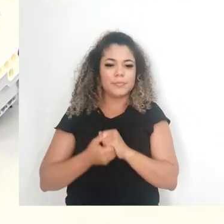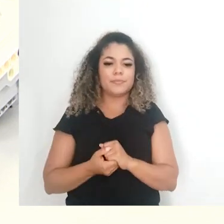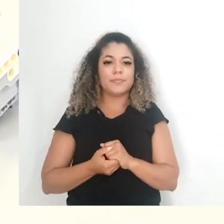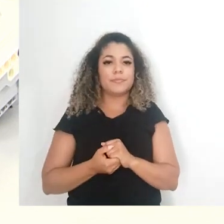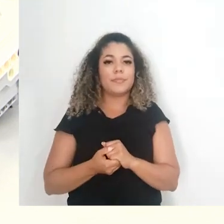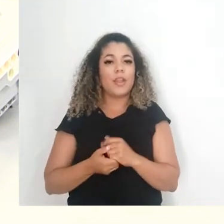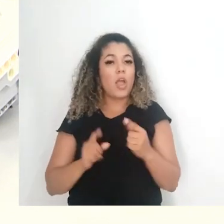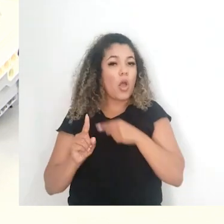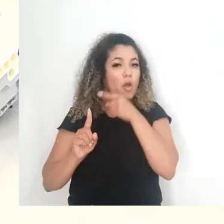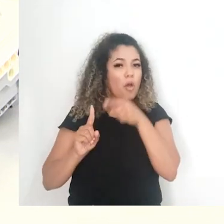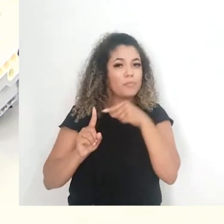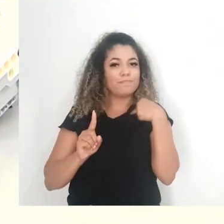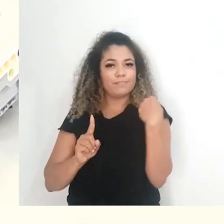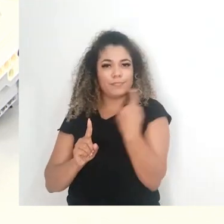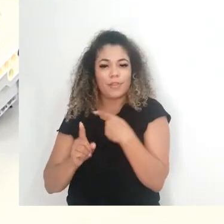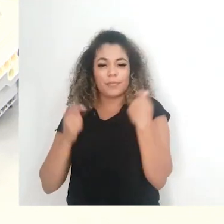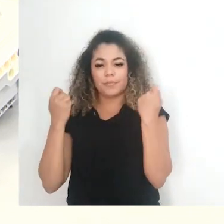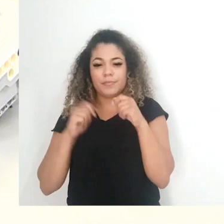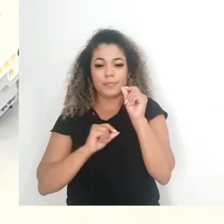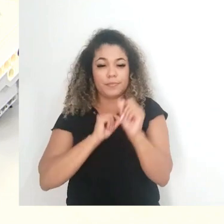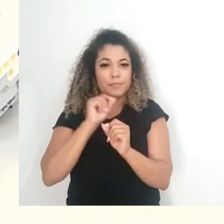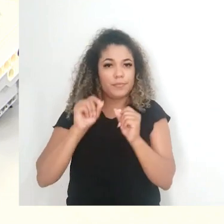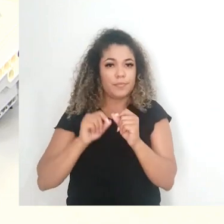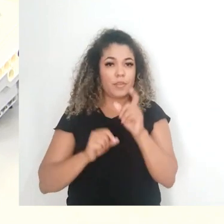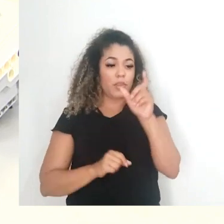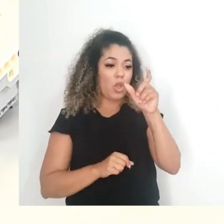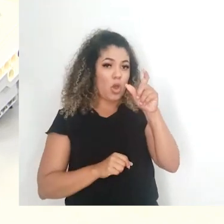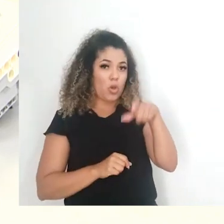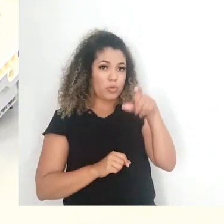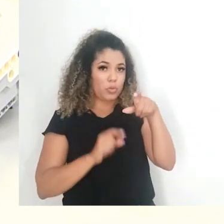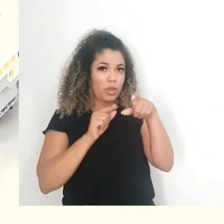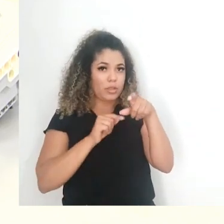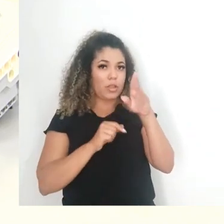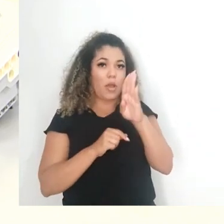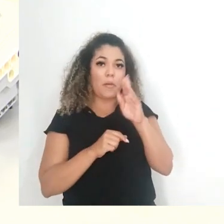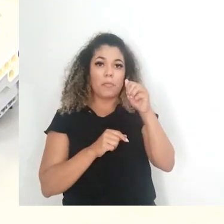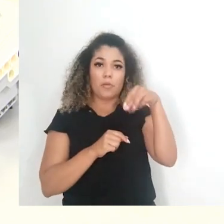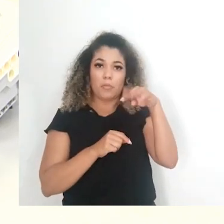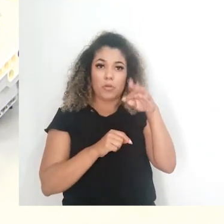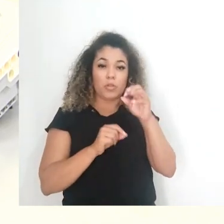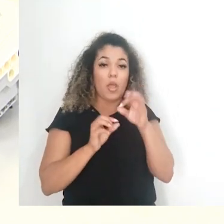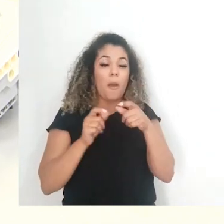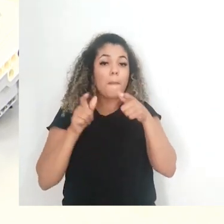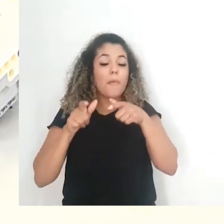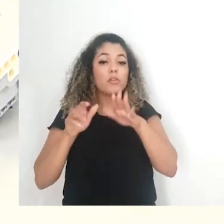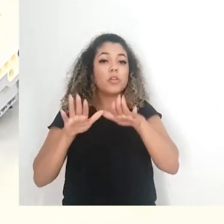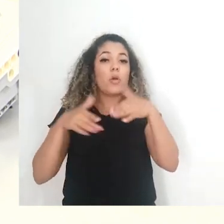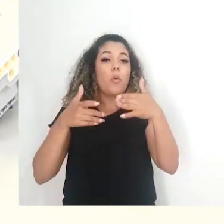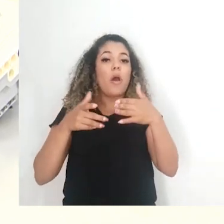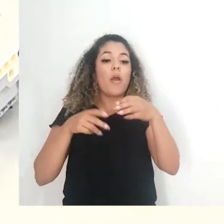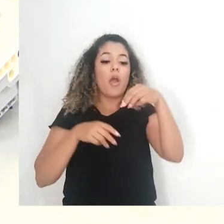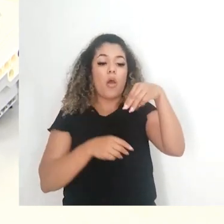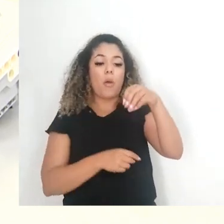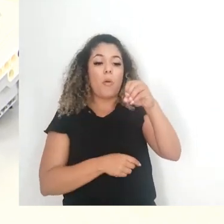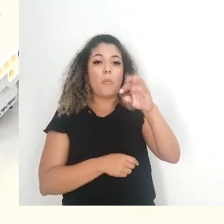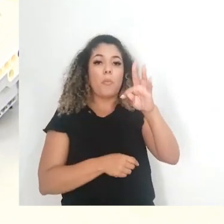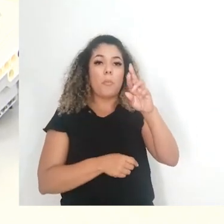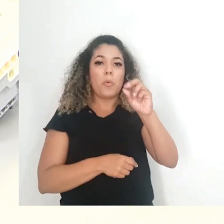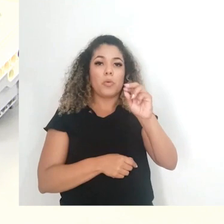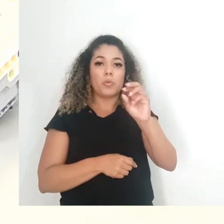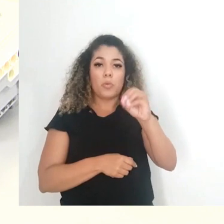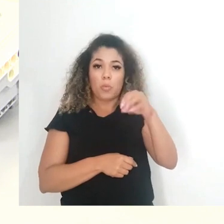desse robô. E para isso, nós vamos precisar do cartão do motor, que indica qual é o motor que eu